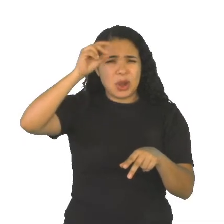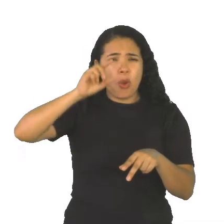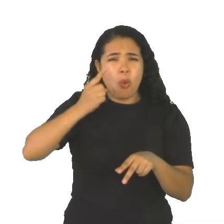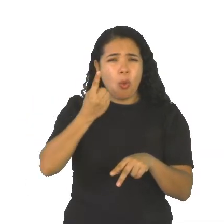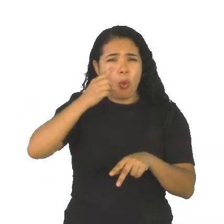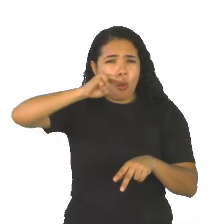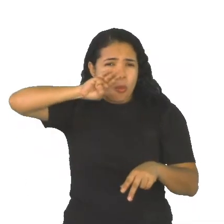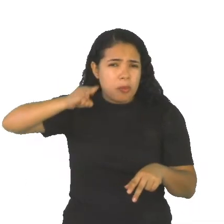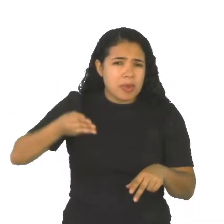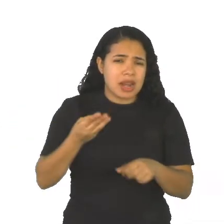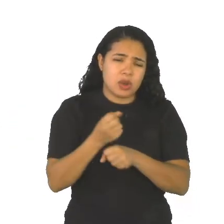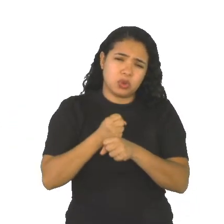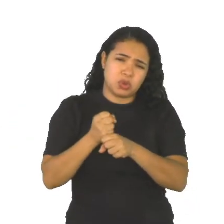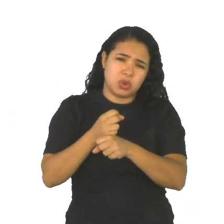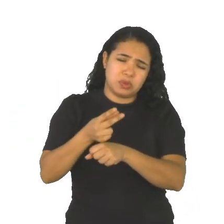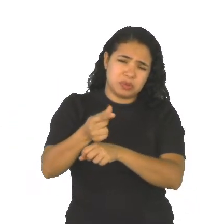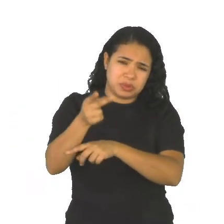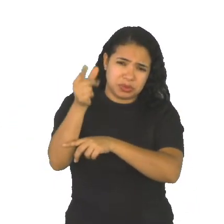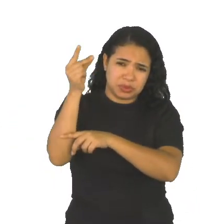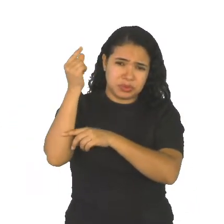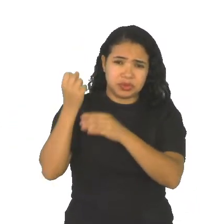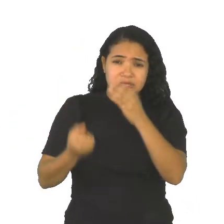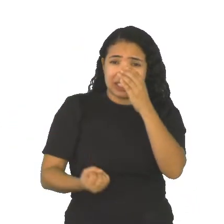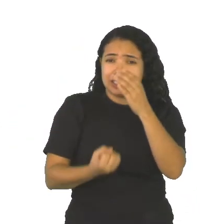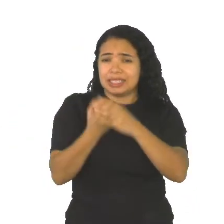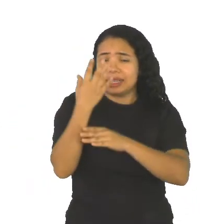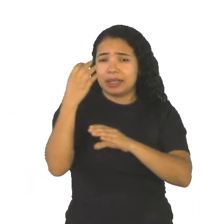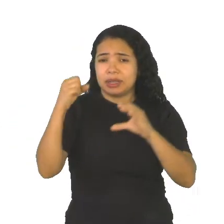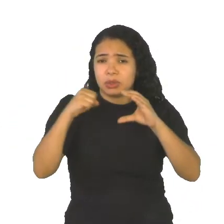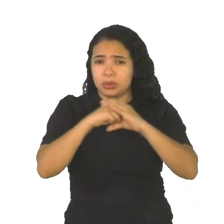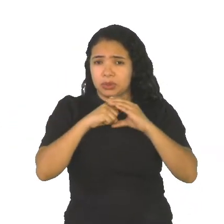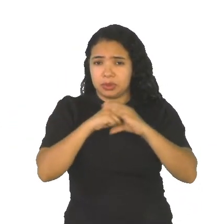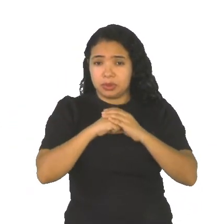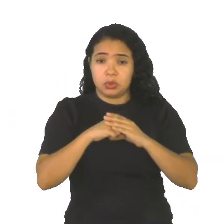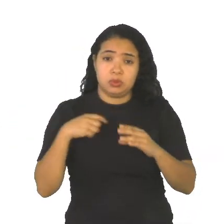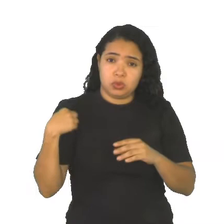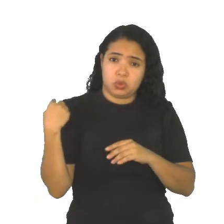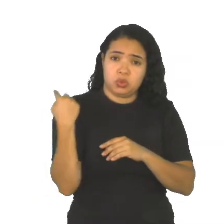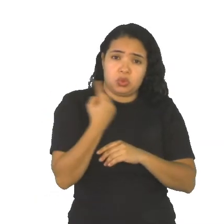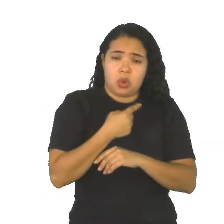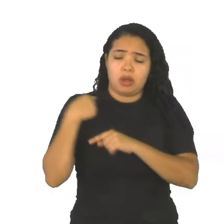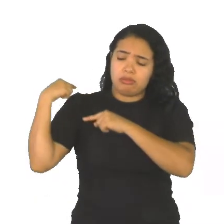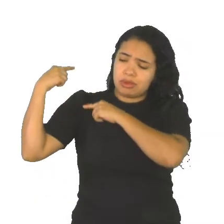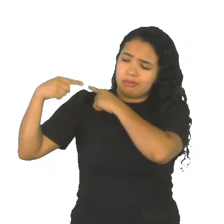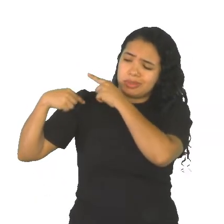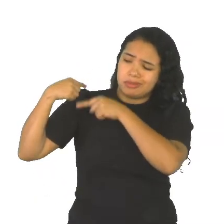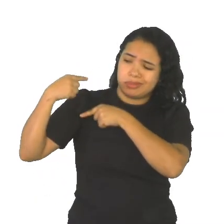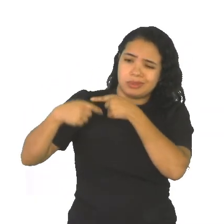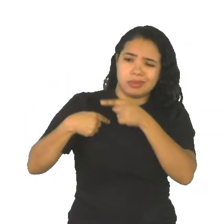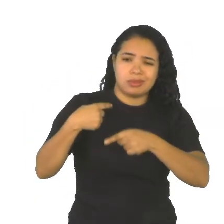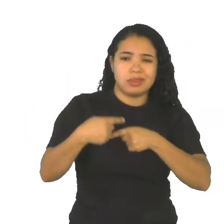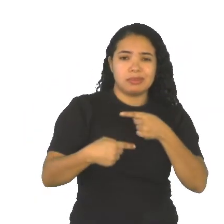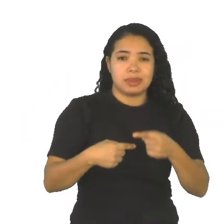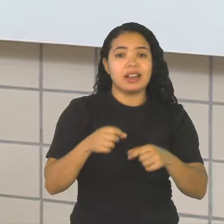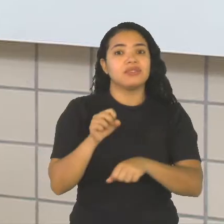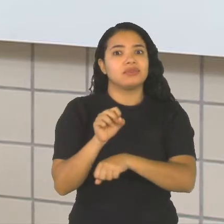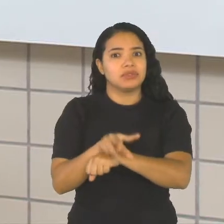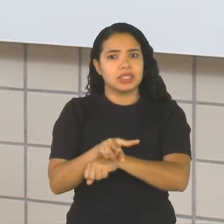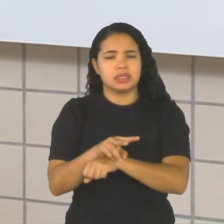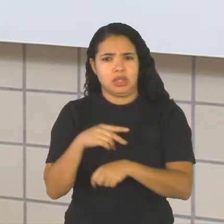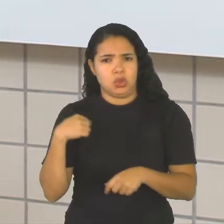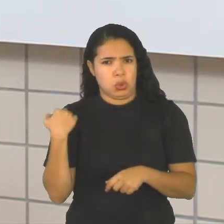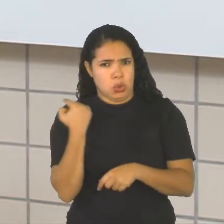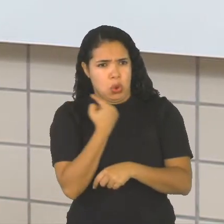criar o primeiro núcleo. Nesse caso, todos nós somos descendentes de vírus. Você já pensou se todos nós